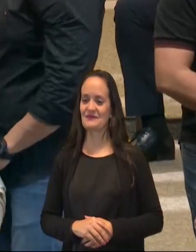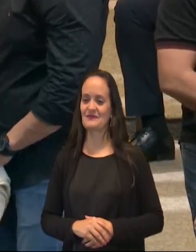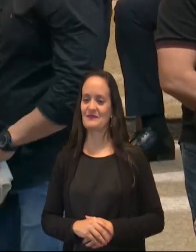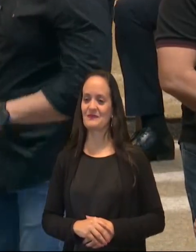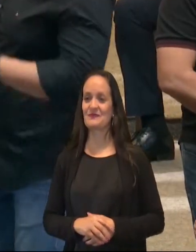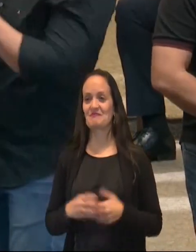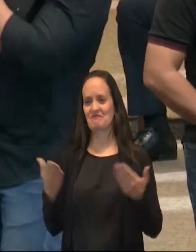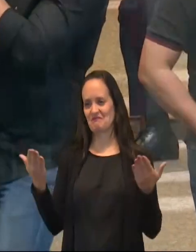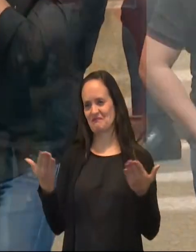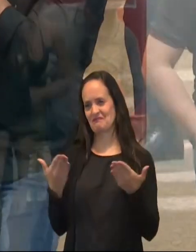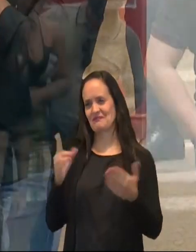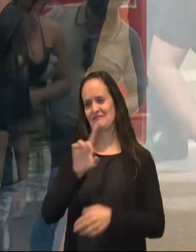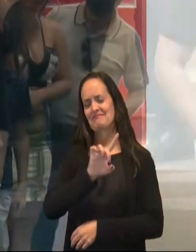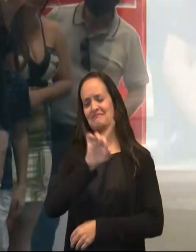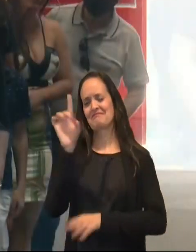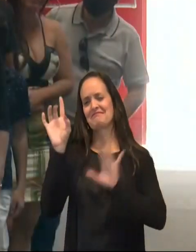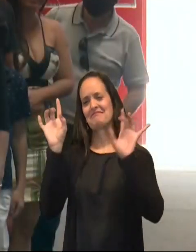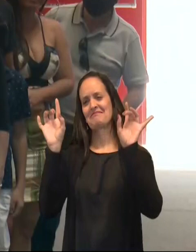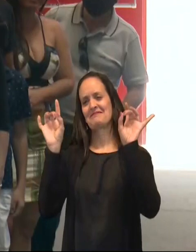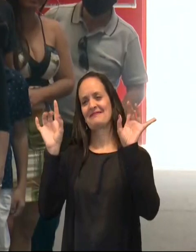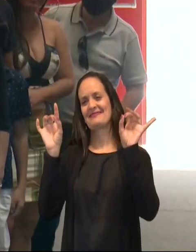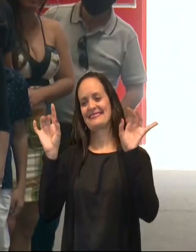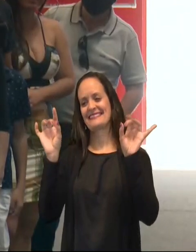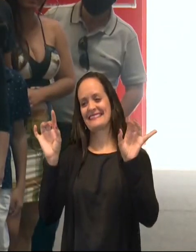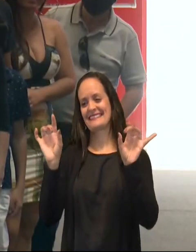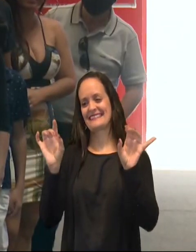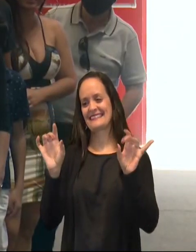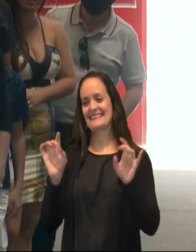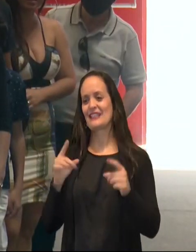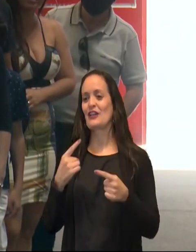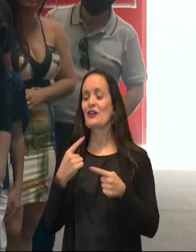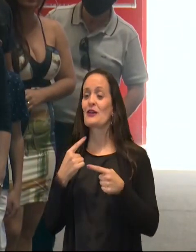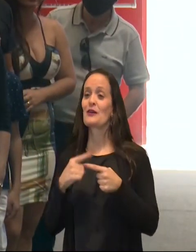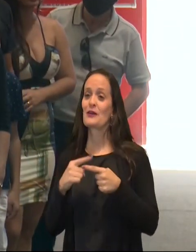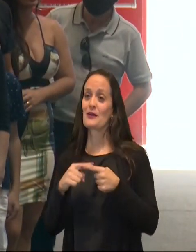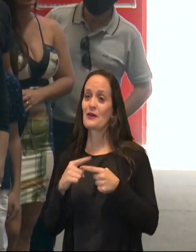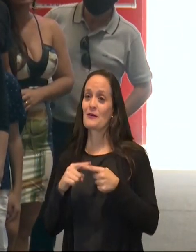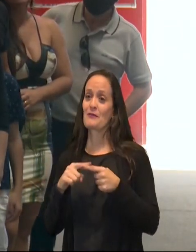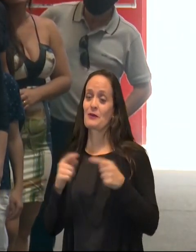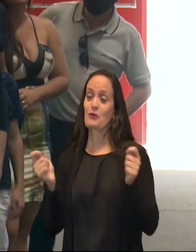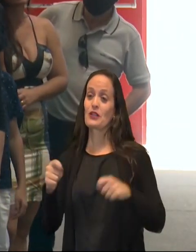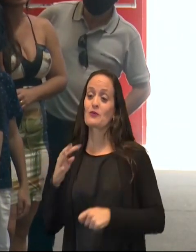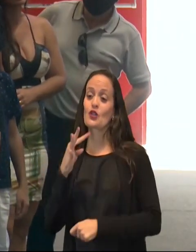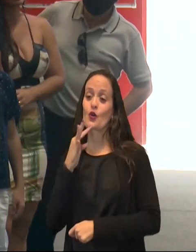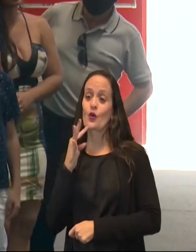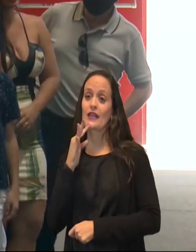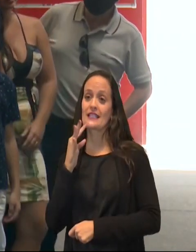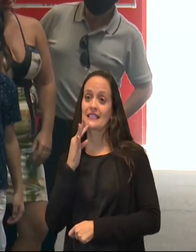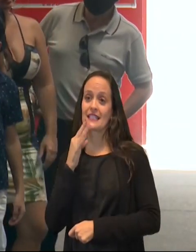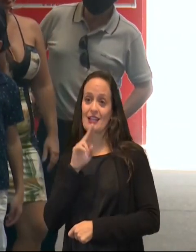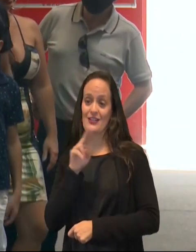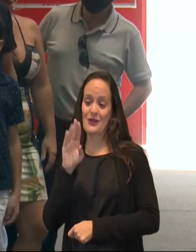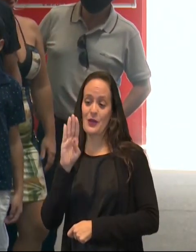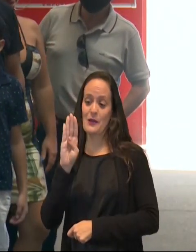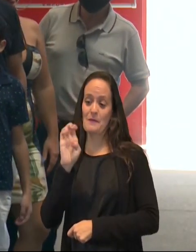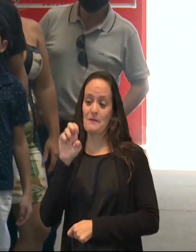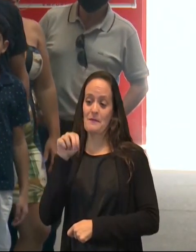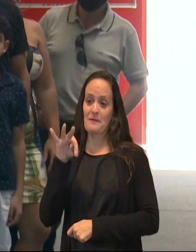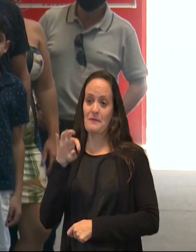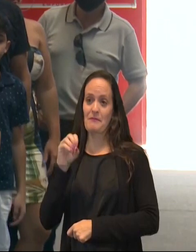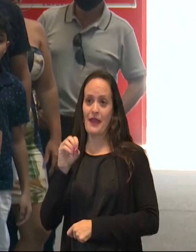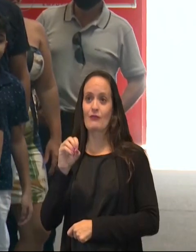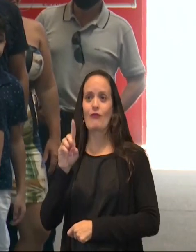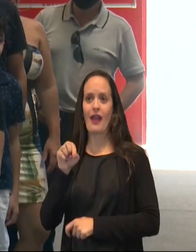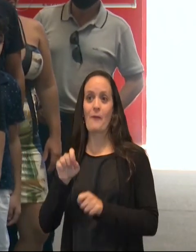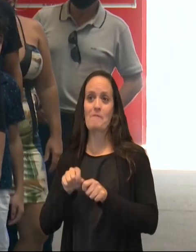Hoje é um dia muito especial, pois estamos tendo o privilégio de conhecer o rostinho do Bento, fruto de um milagre do